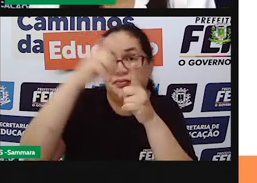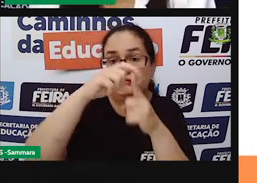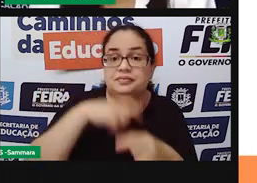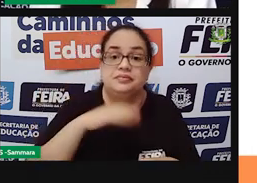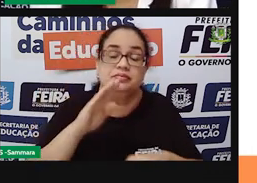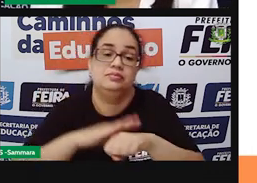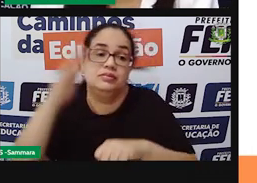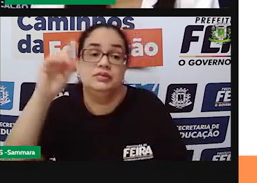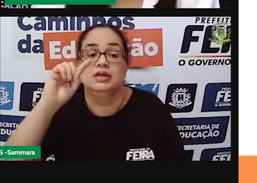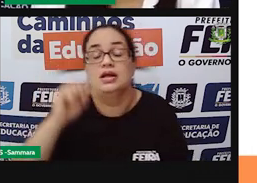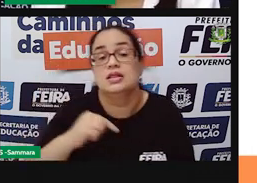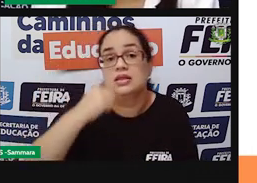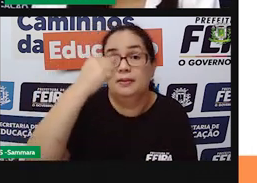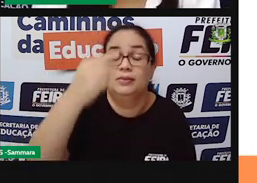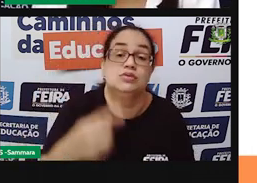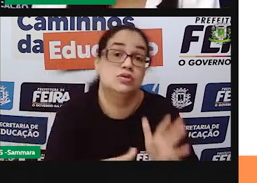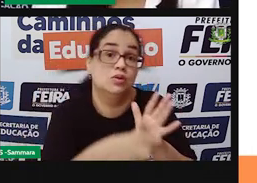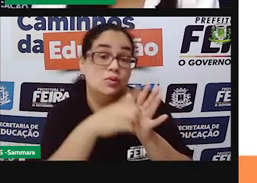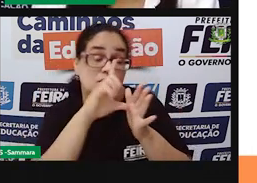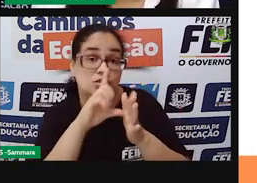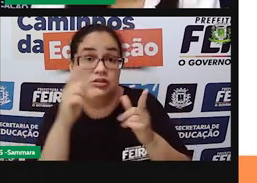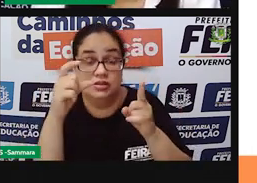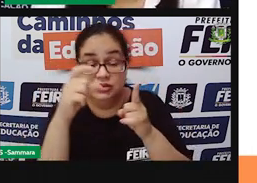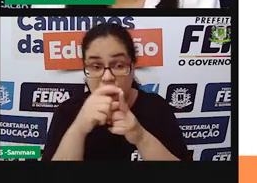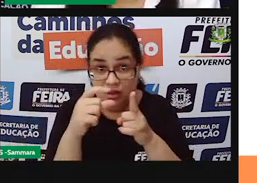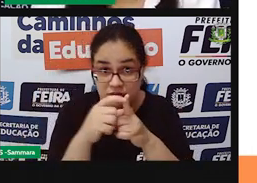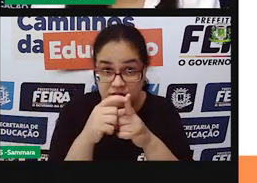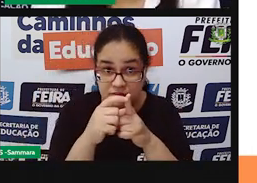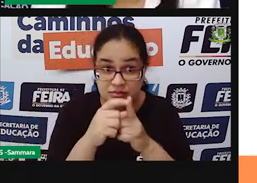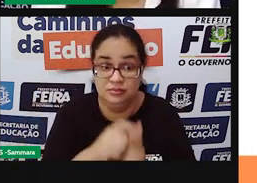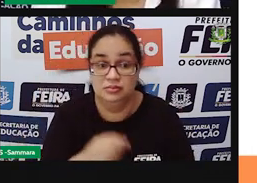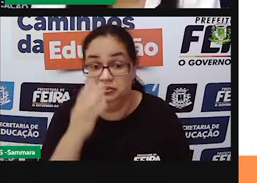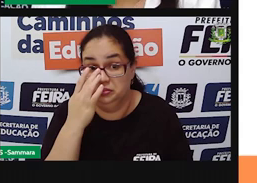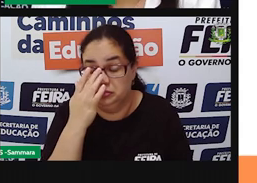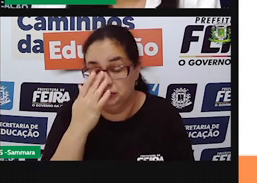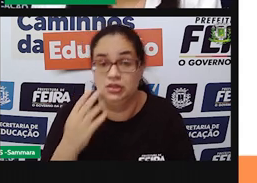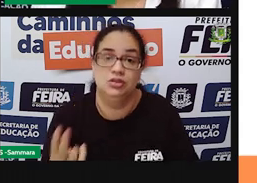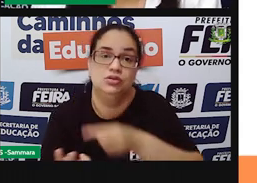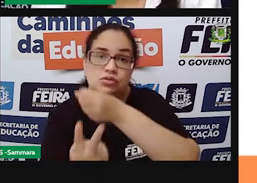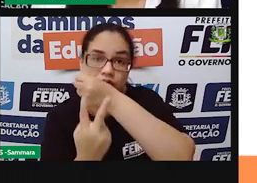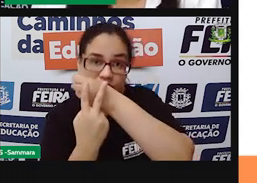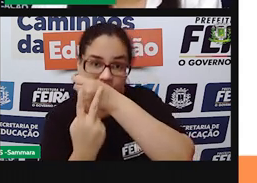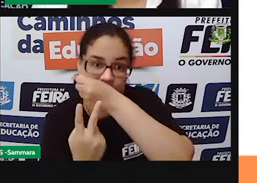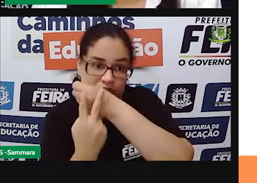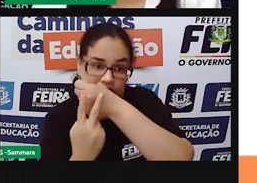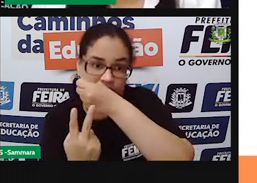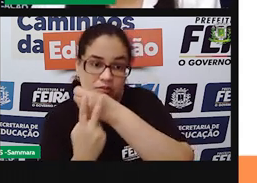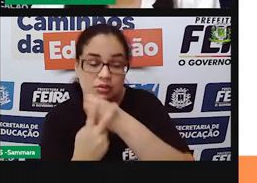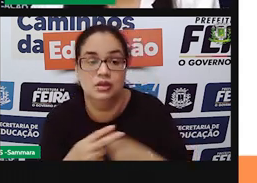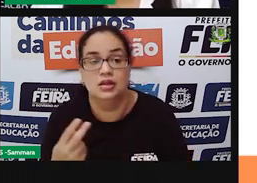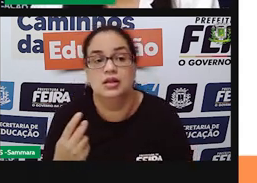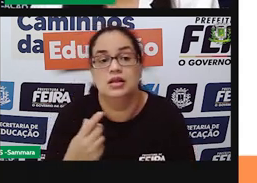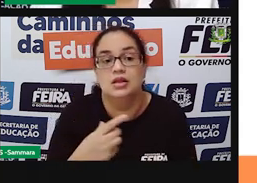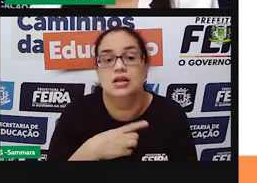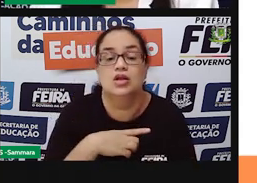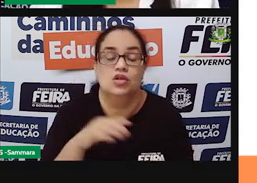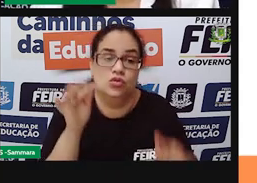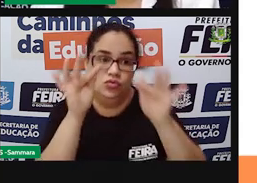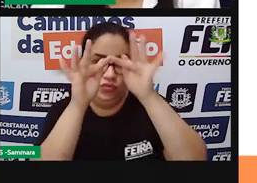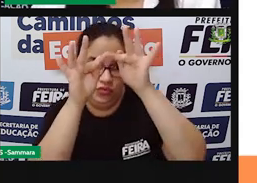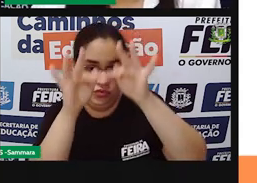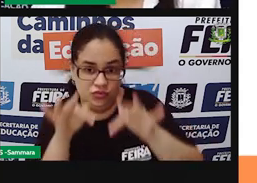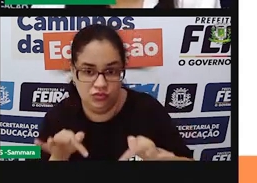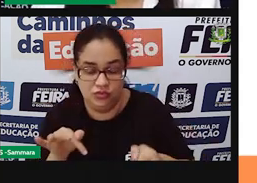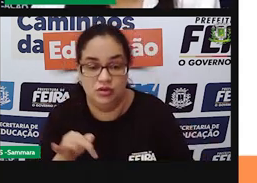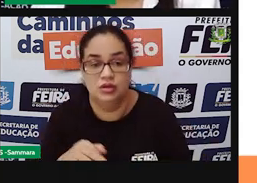acrescentados depois ou antes, né, das palavras. No caso aí dos verbos, se acrescenta o final